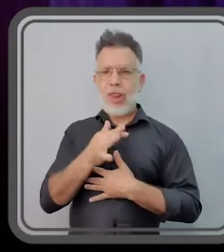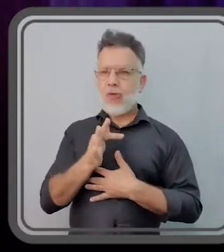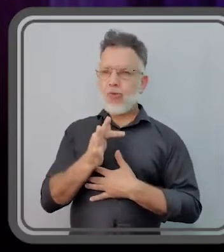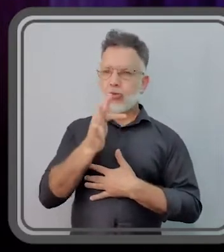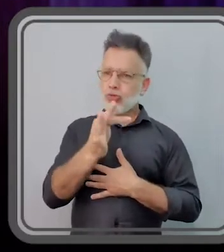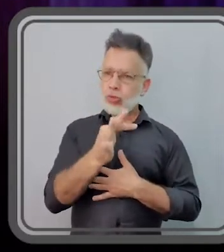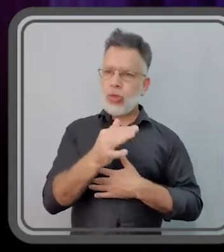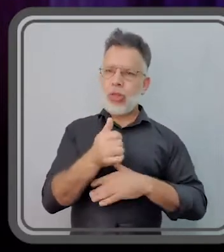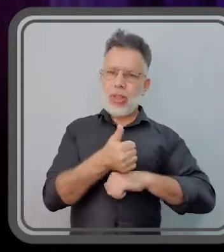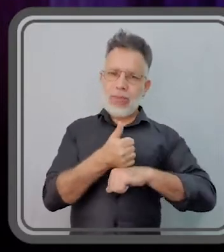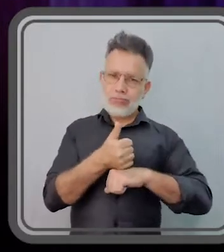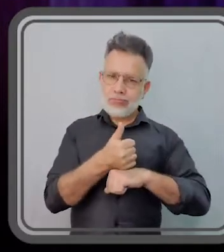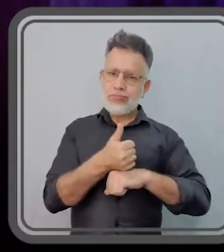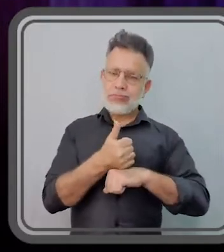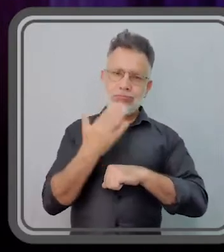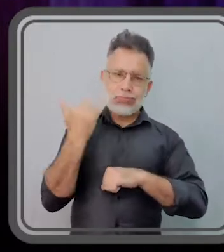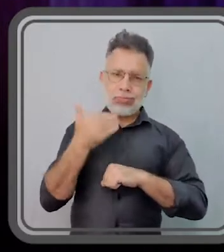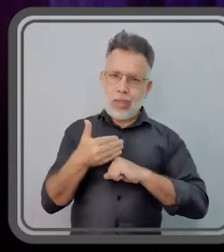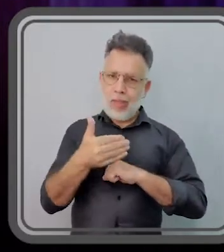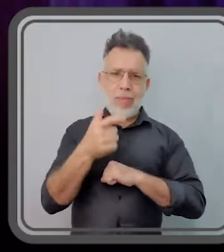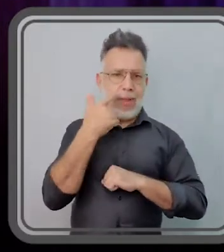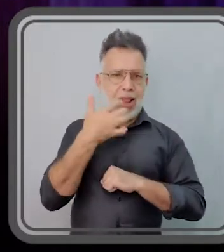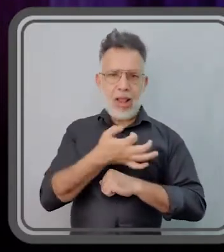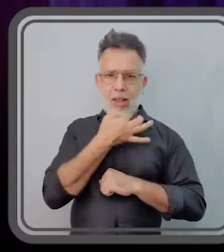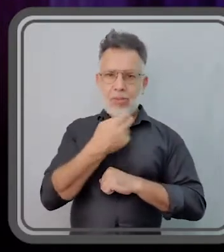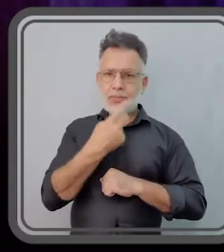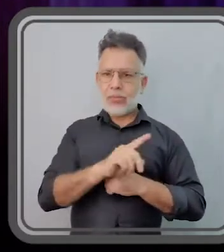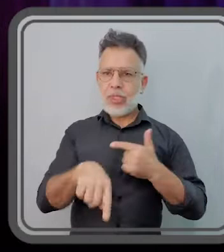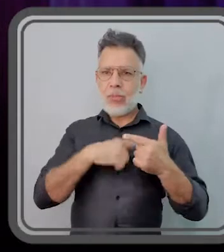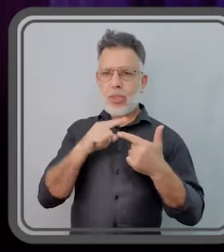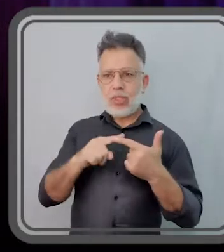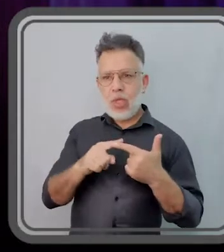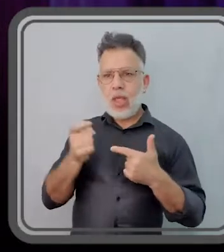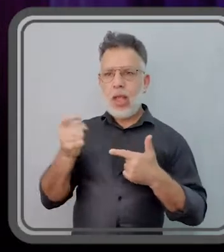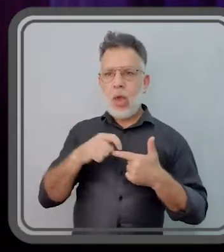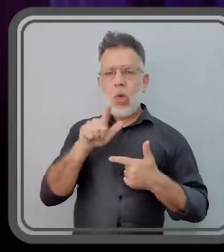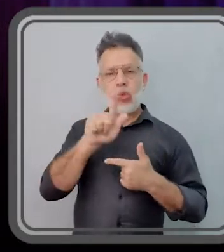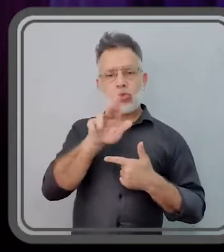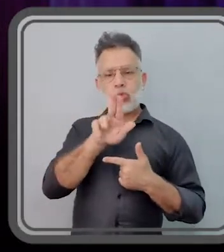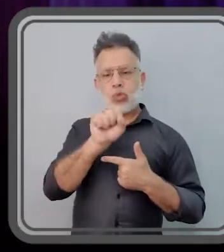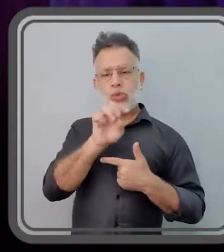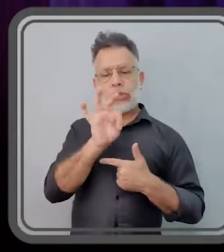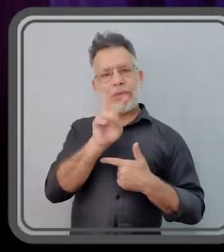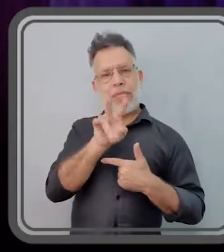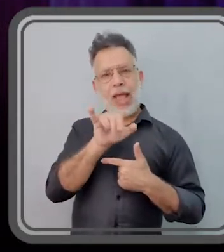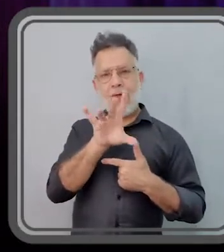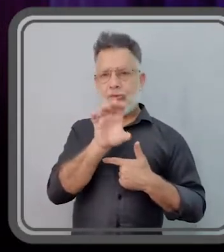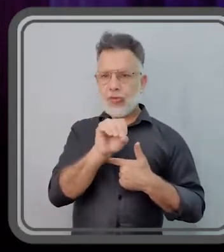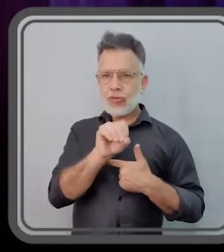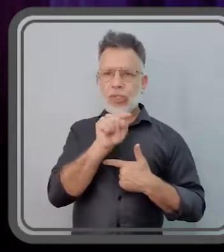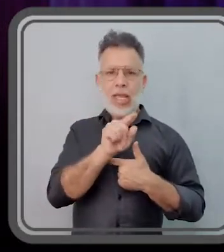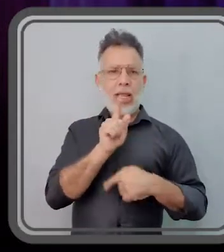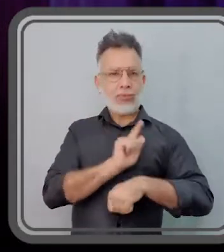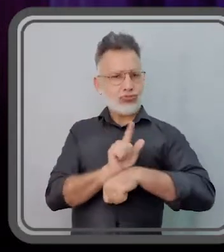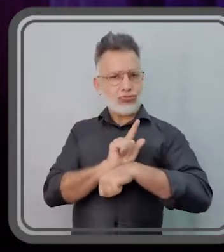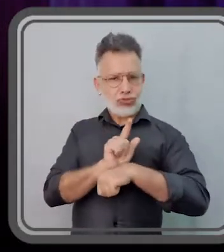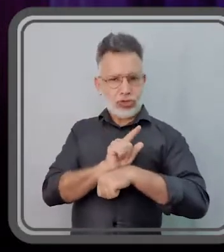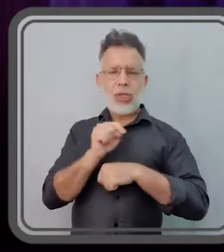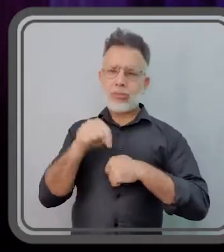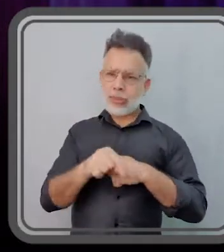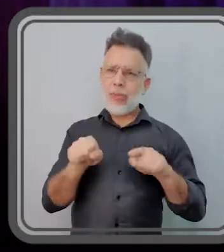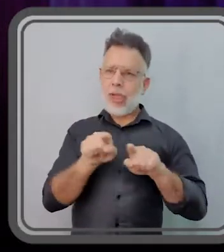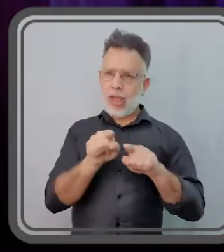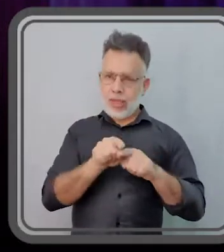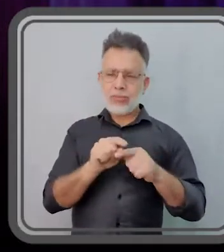carreira em tecnologia, né, pela visão dele. Na sequência, vai vir o Gustavo Tavares, ele que é gerente geral do Top